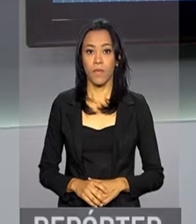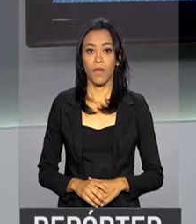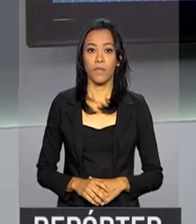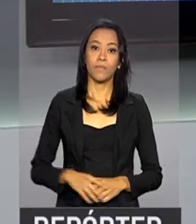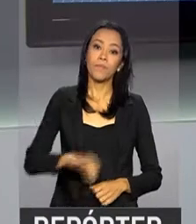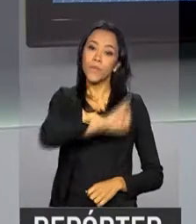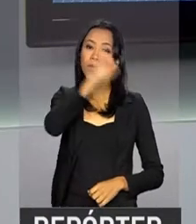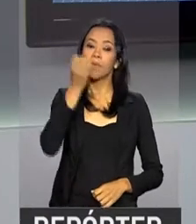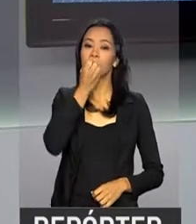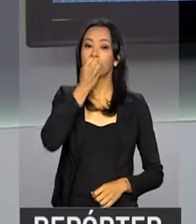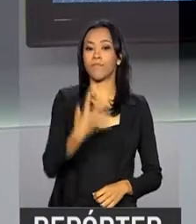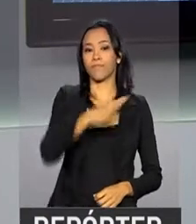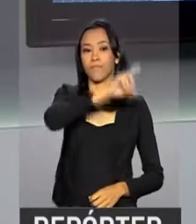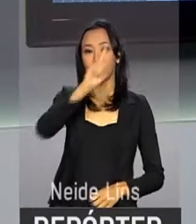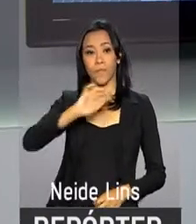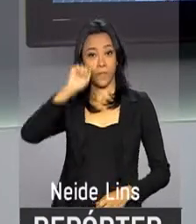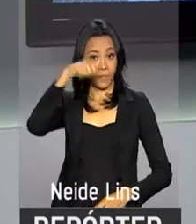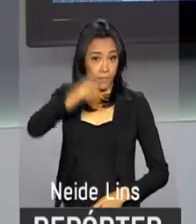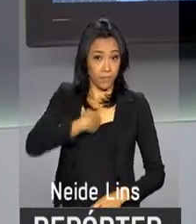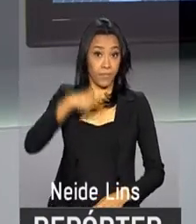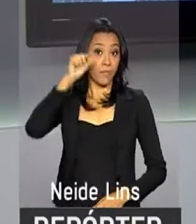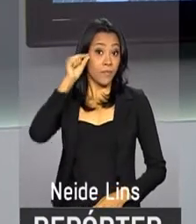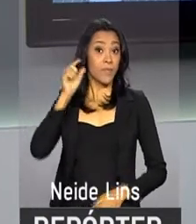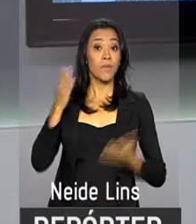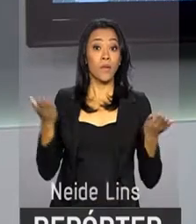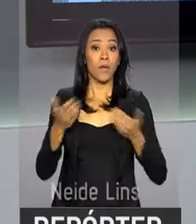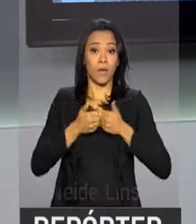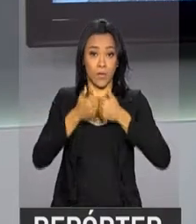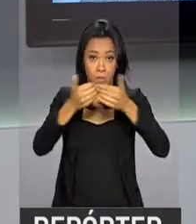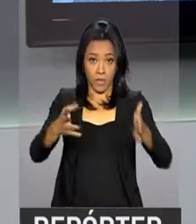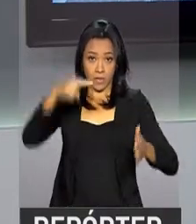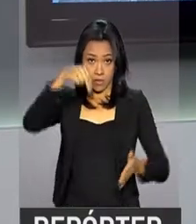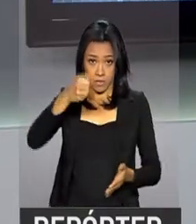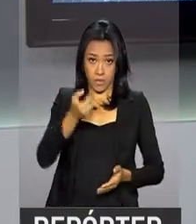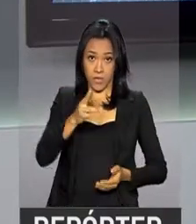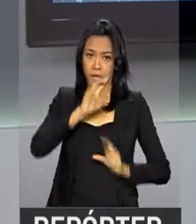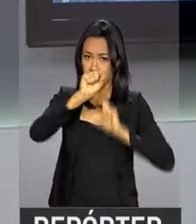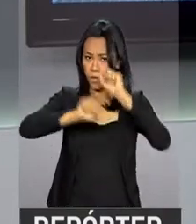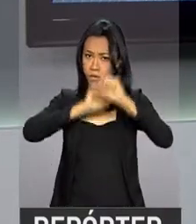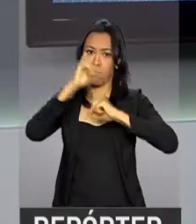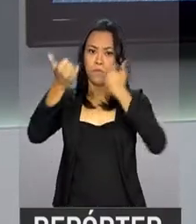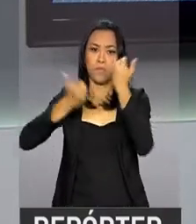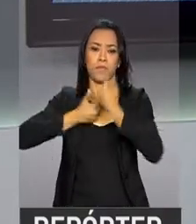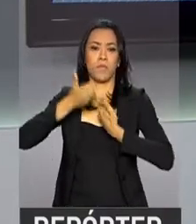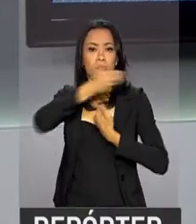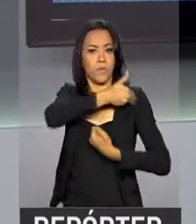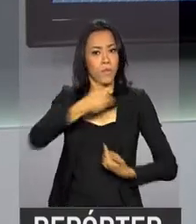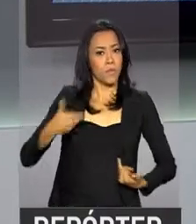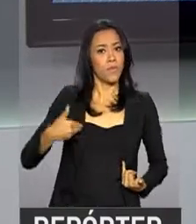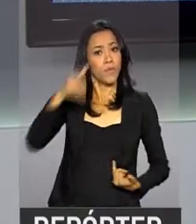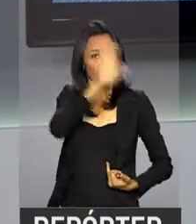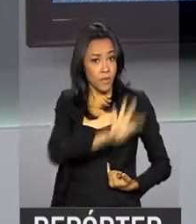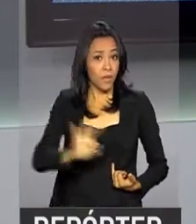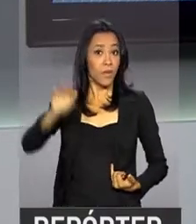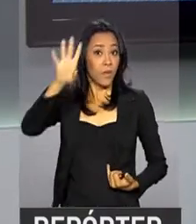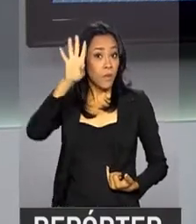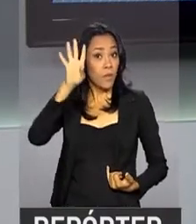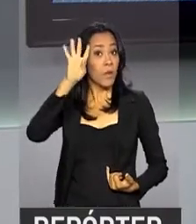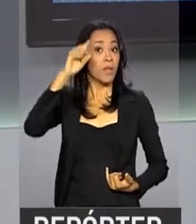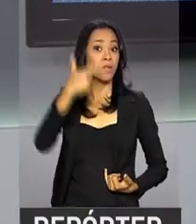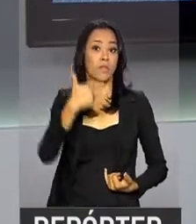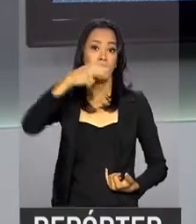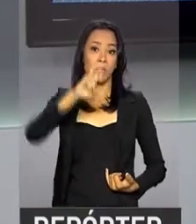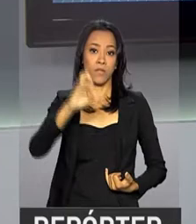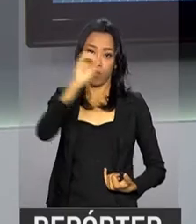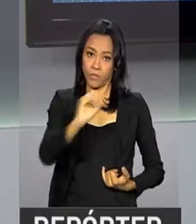olá bom dia sou thaísa dias e começa agora o repórter nbr com as notícias do governo federal desta quarta-feira 25